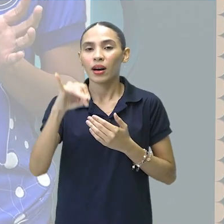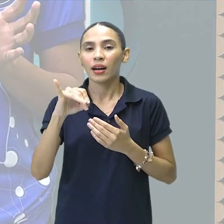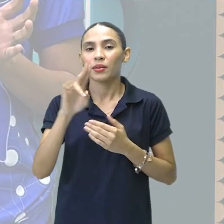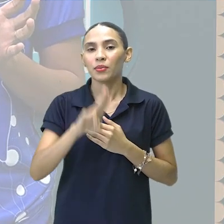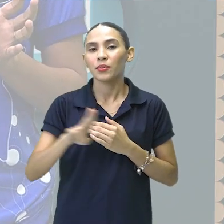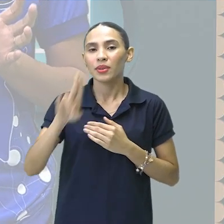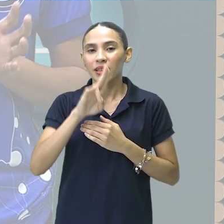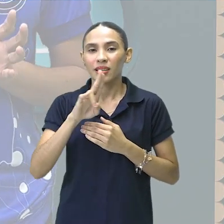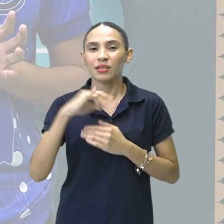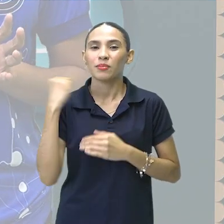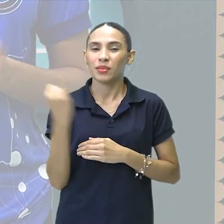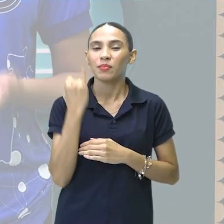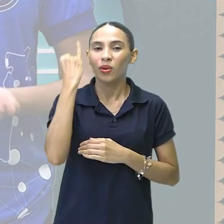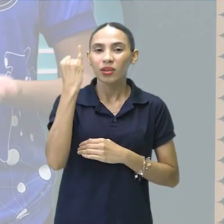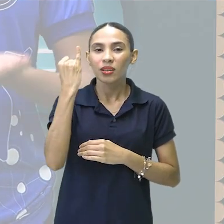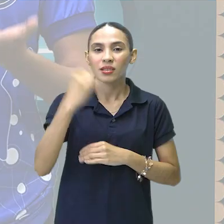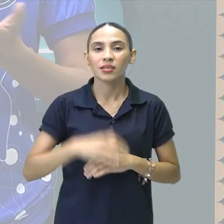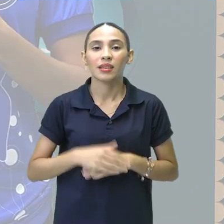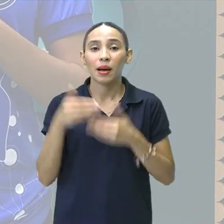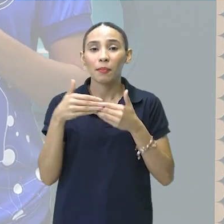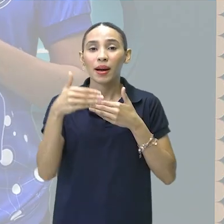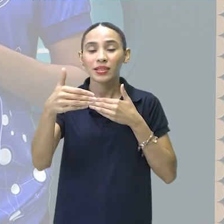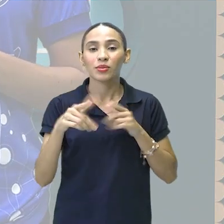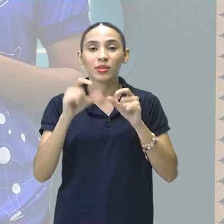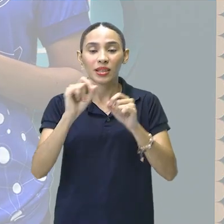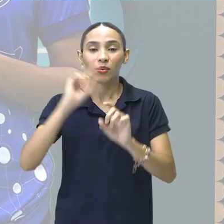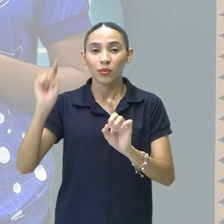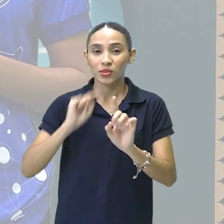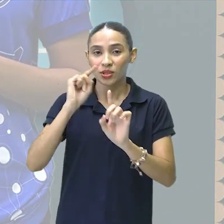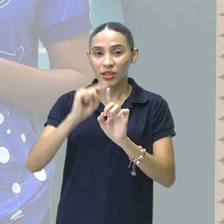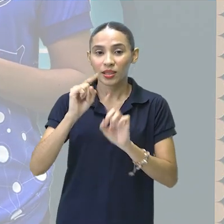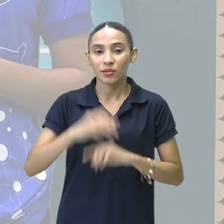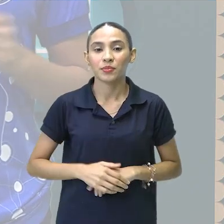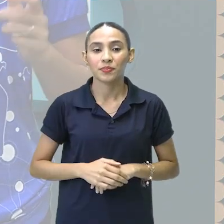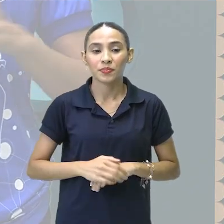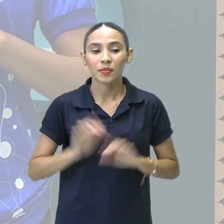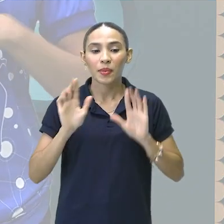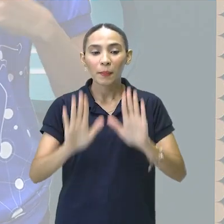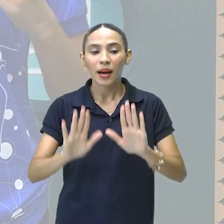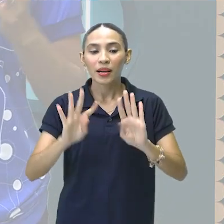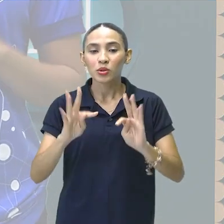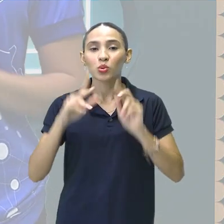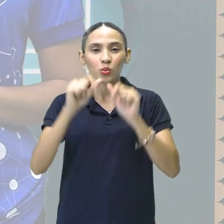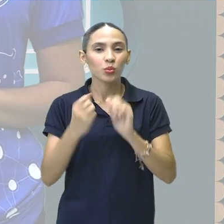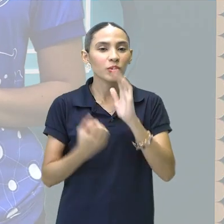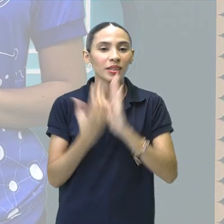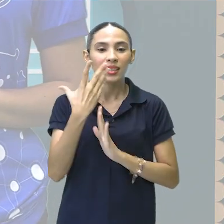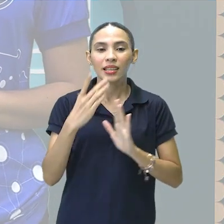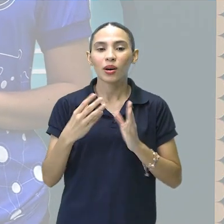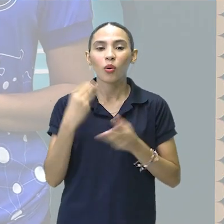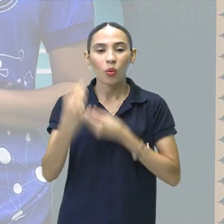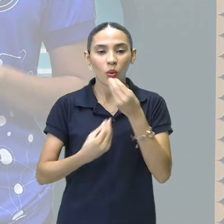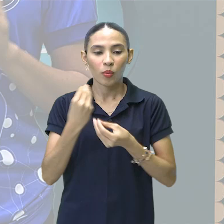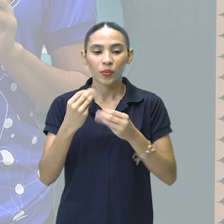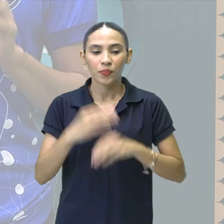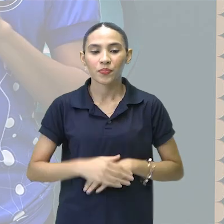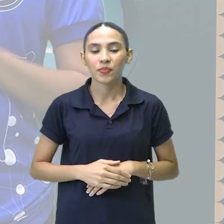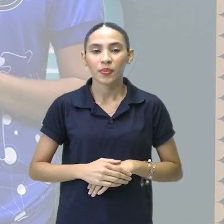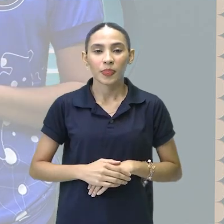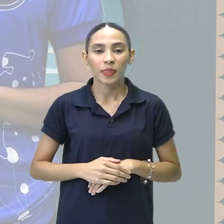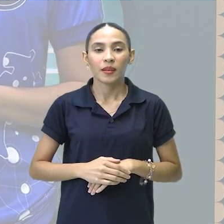uma importância a partir de um objeto. Mas tudo isso surge de onde?